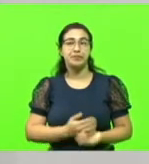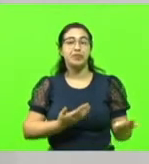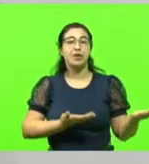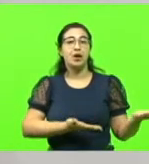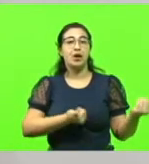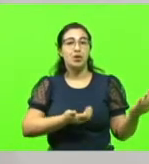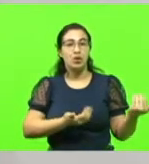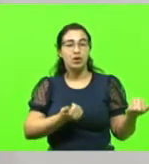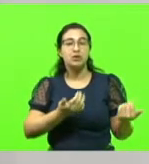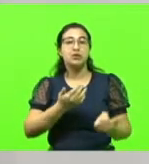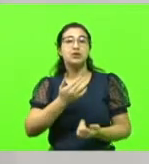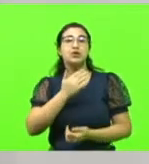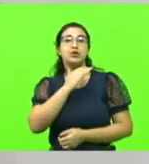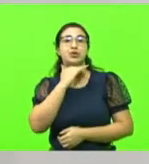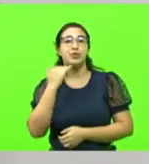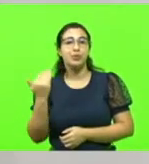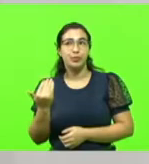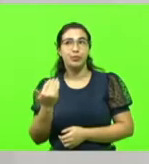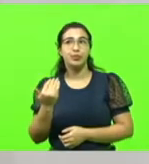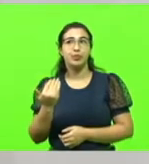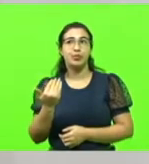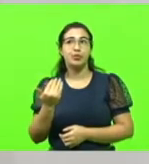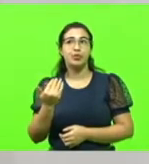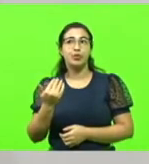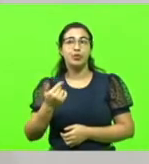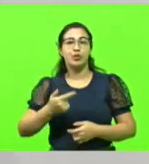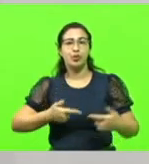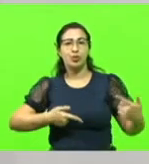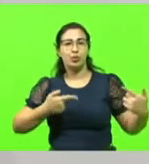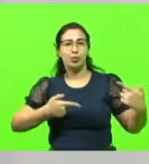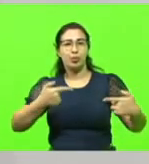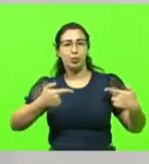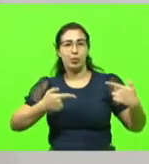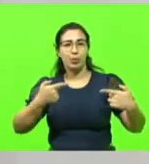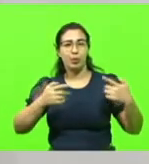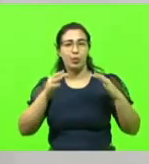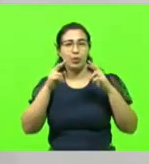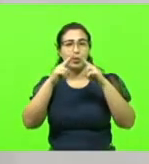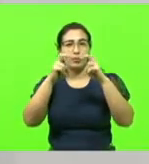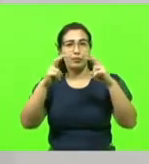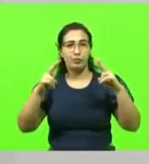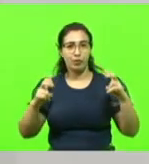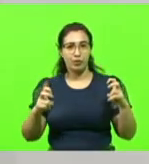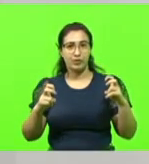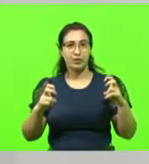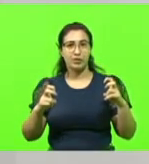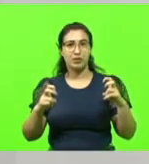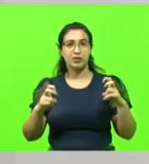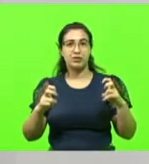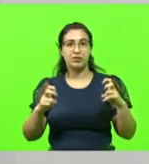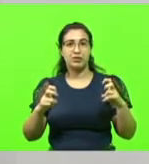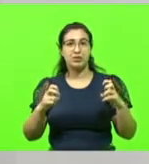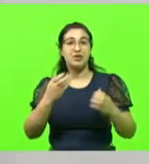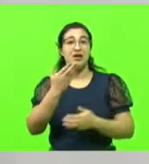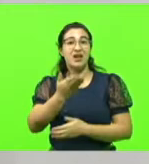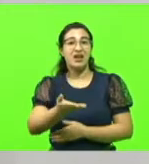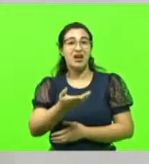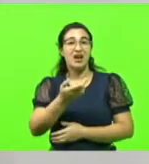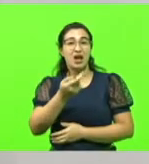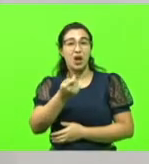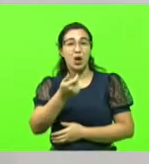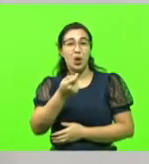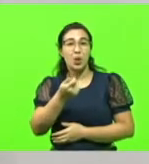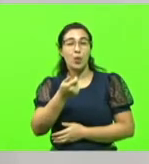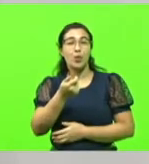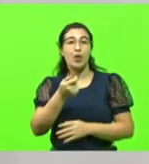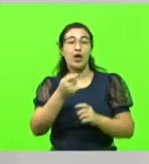Adolescente morto em tiroteio em Florianópolis ia ser pai. Adolescente morto em